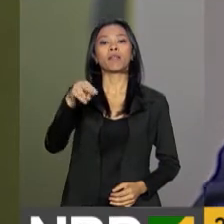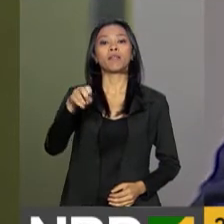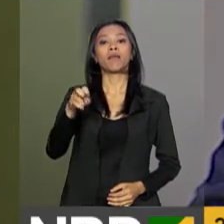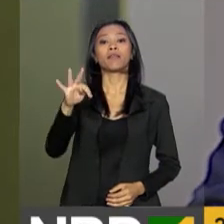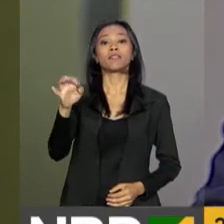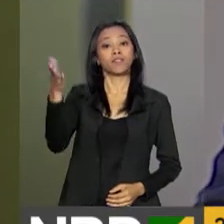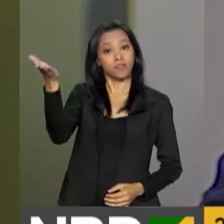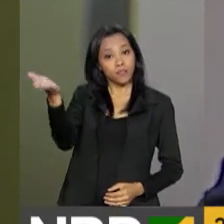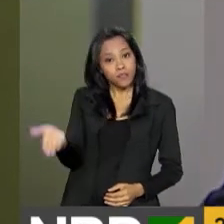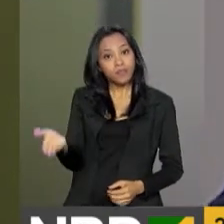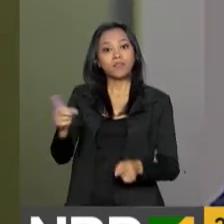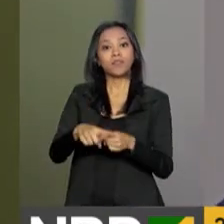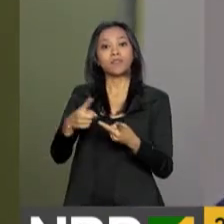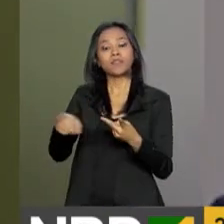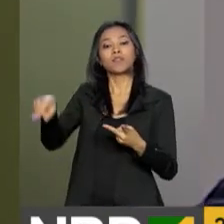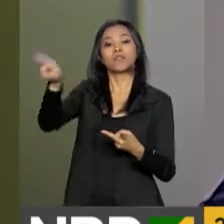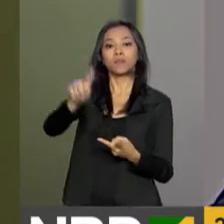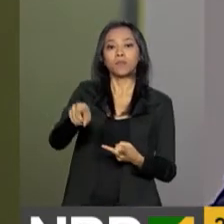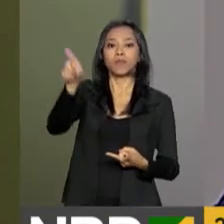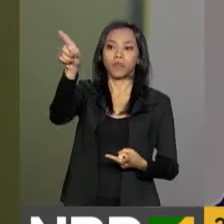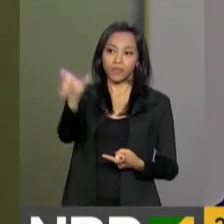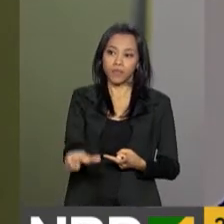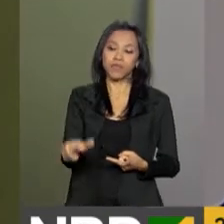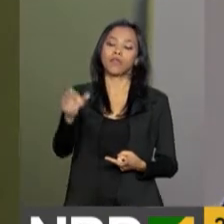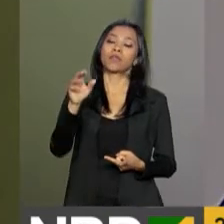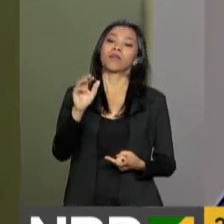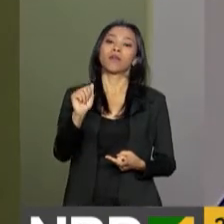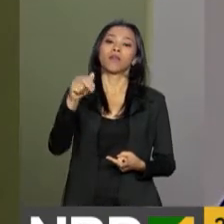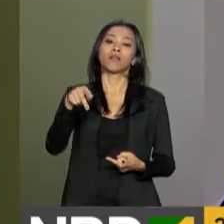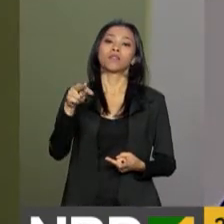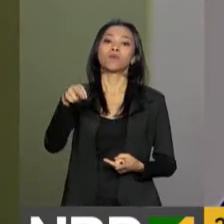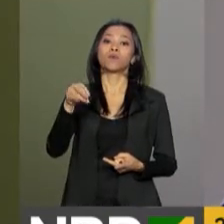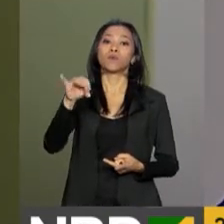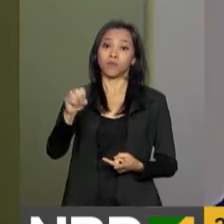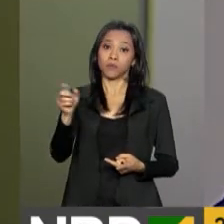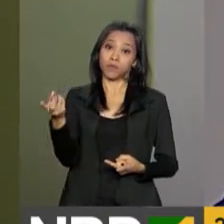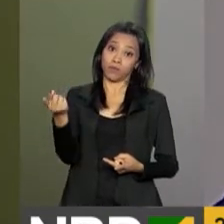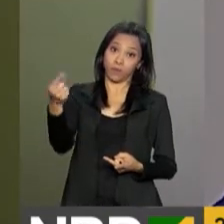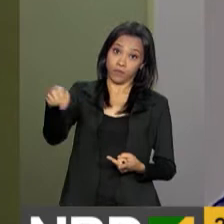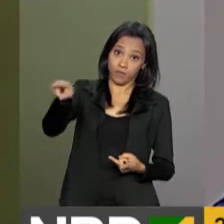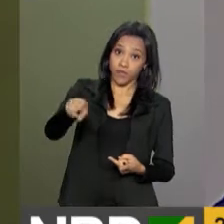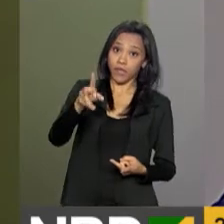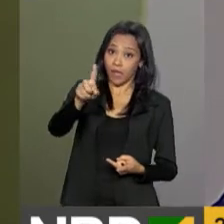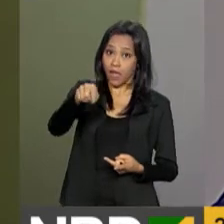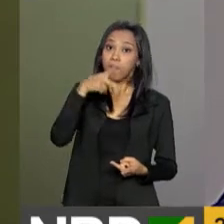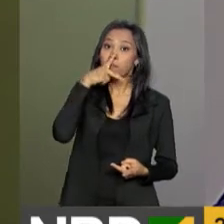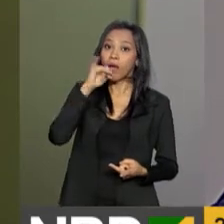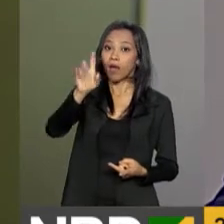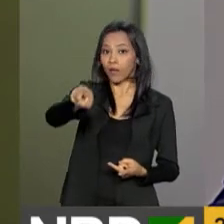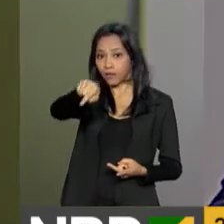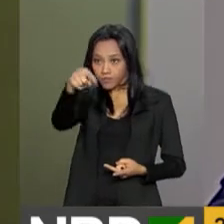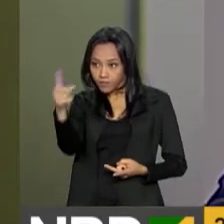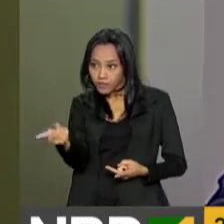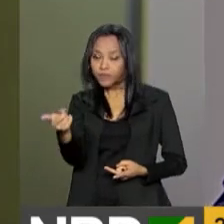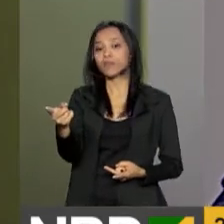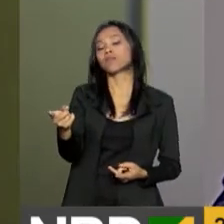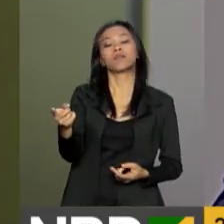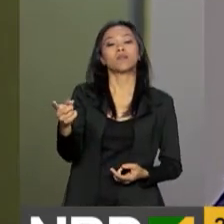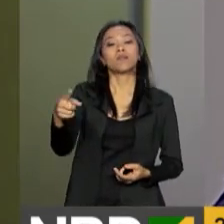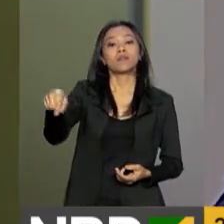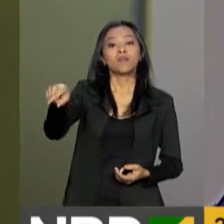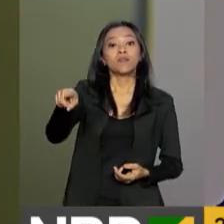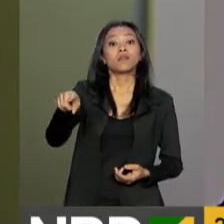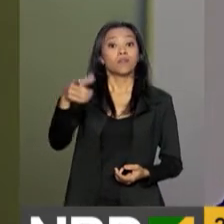senhor antônio francisco da silva neto pais da vereadora maria e franco patronesse